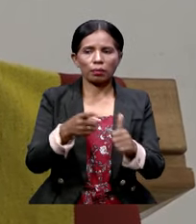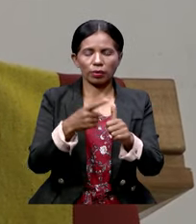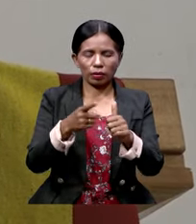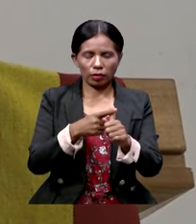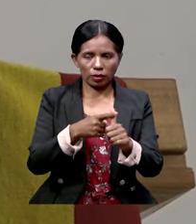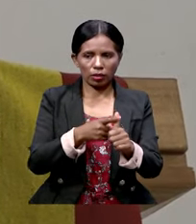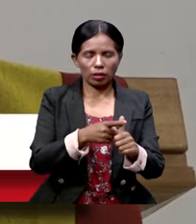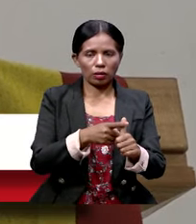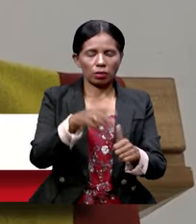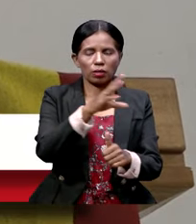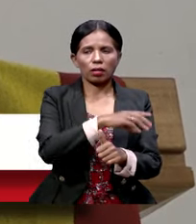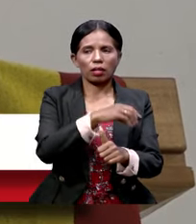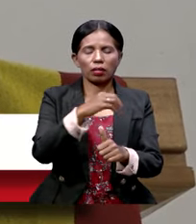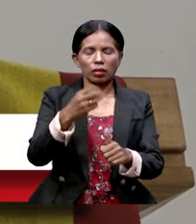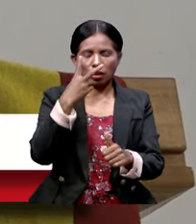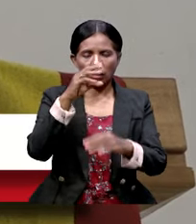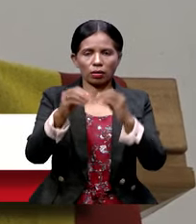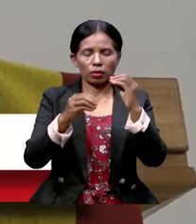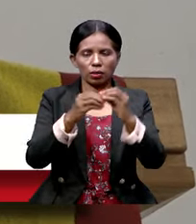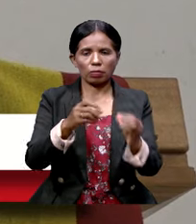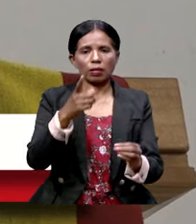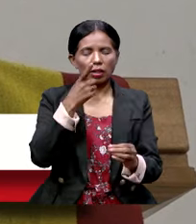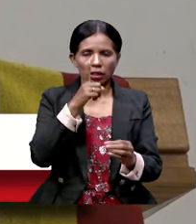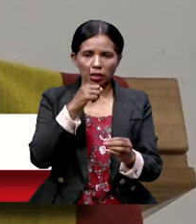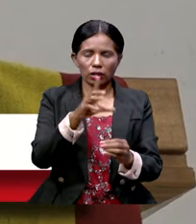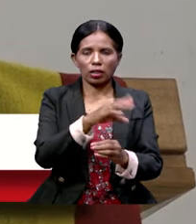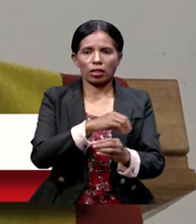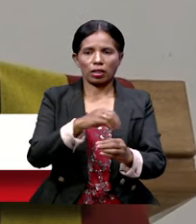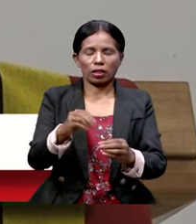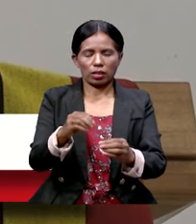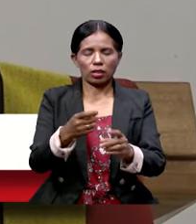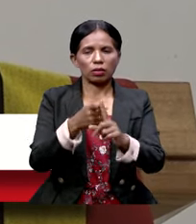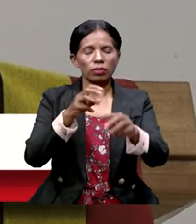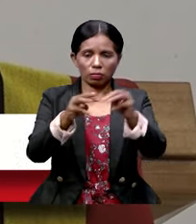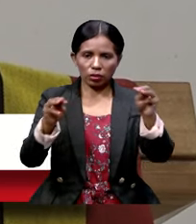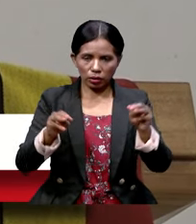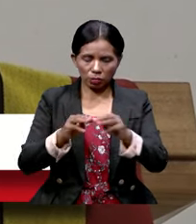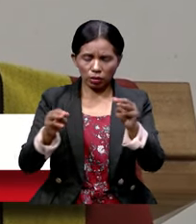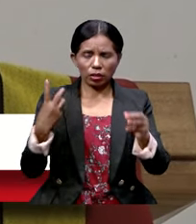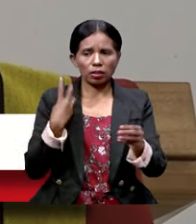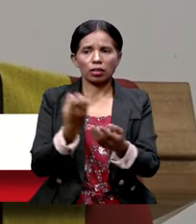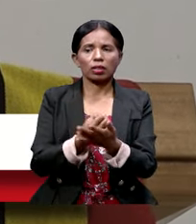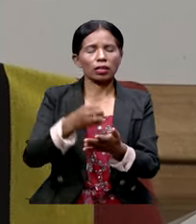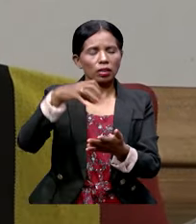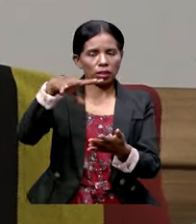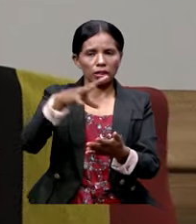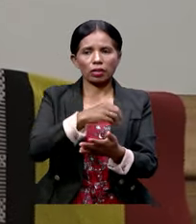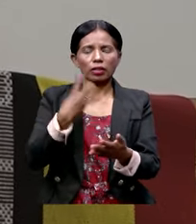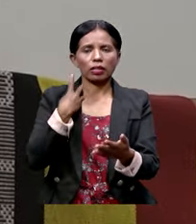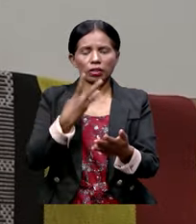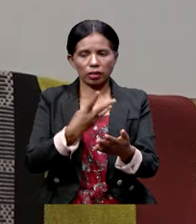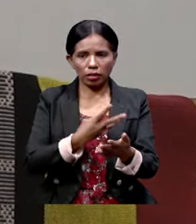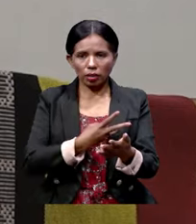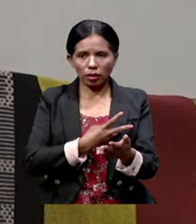Constituição Atete, preservação de línguas maternas, de riqueza ainda, línguas maternas